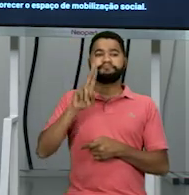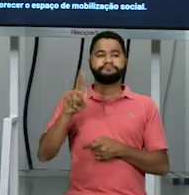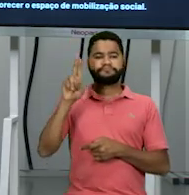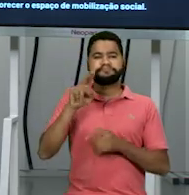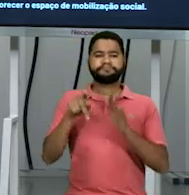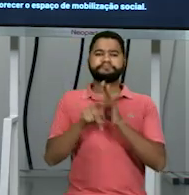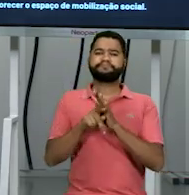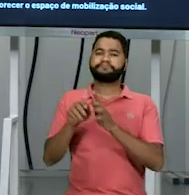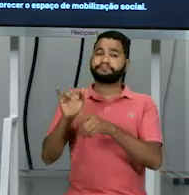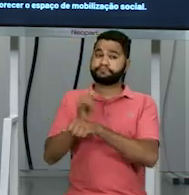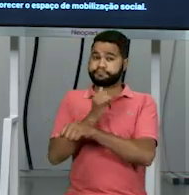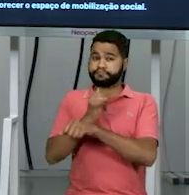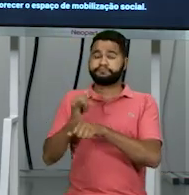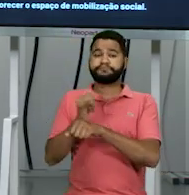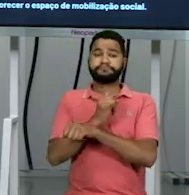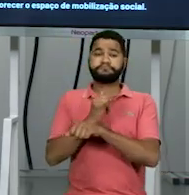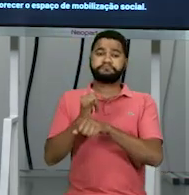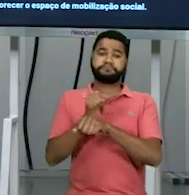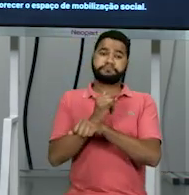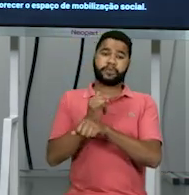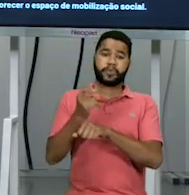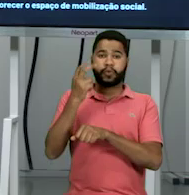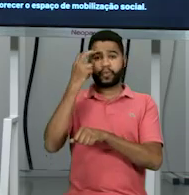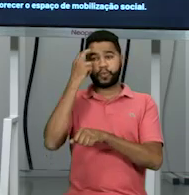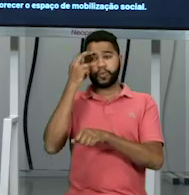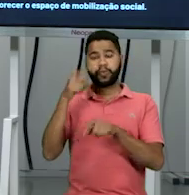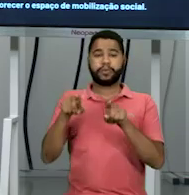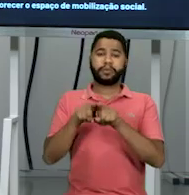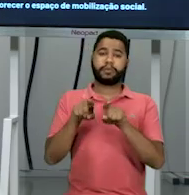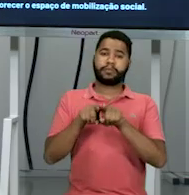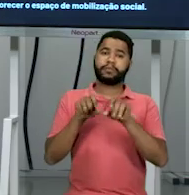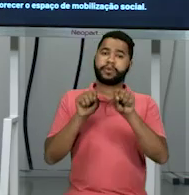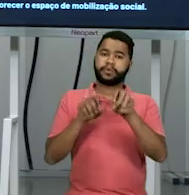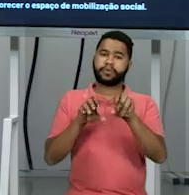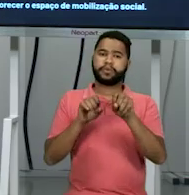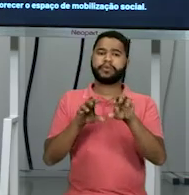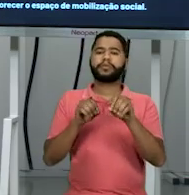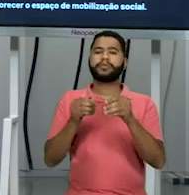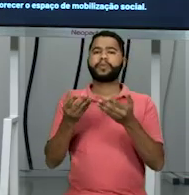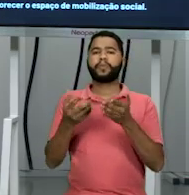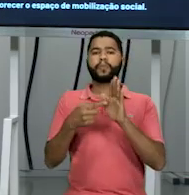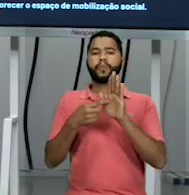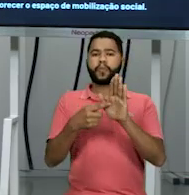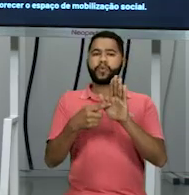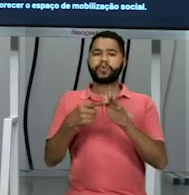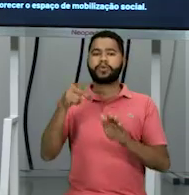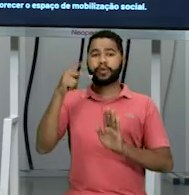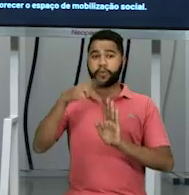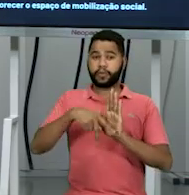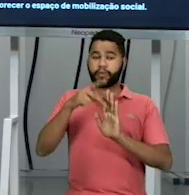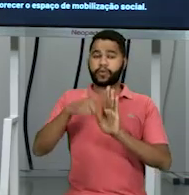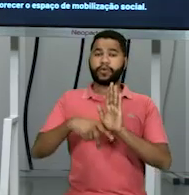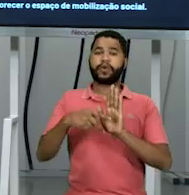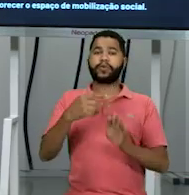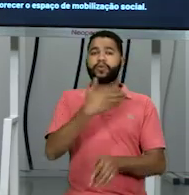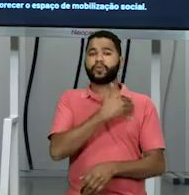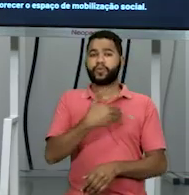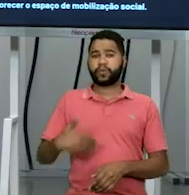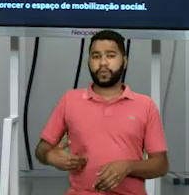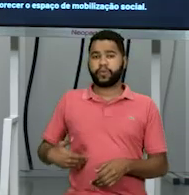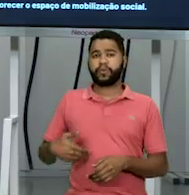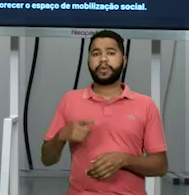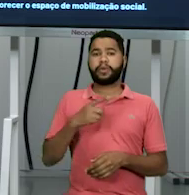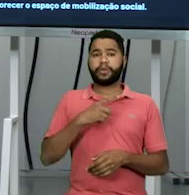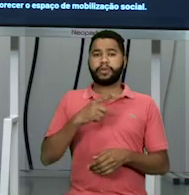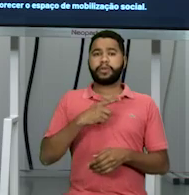várias estratégias, seja por meio da cultura, seja por meio da educação, levar aquilo que era o projeto do governo, né? Então, aí nós vamos